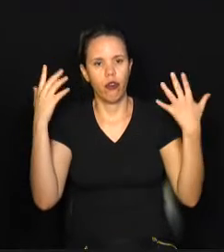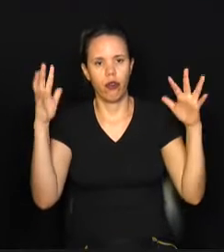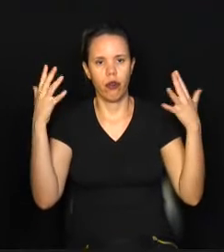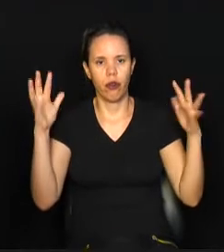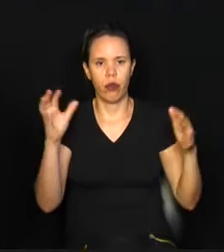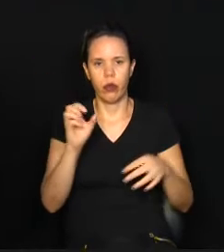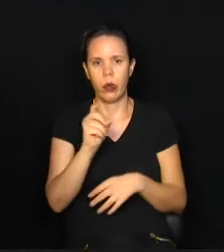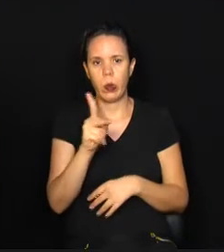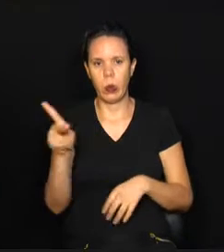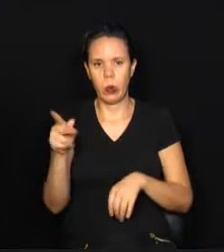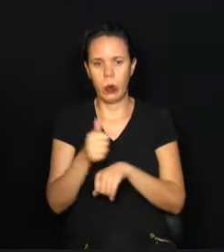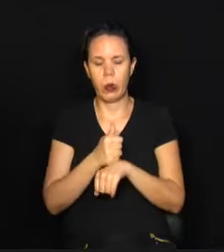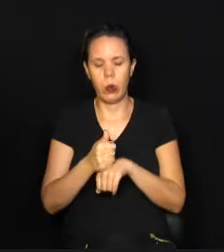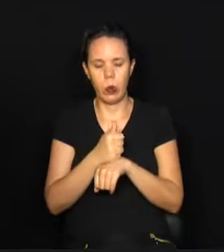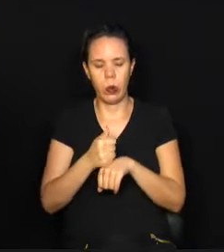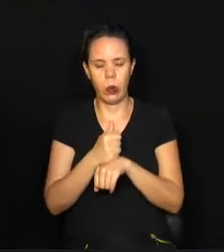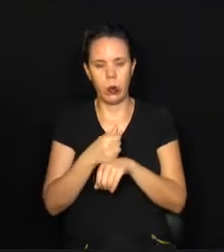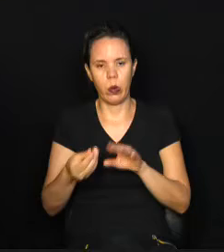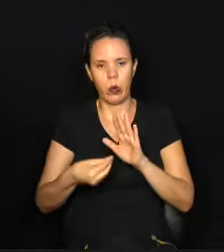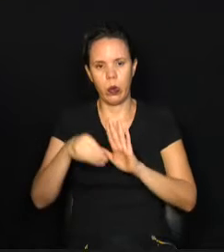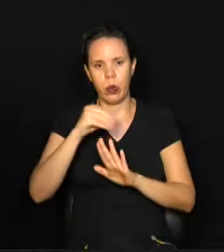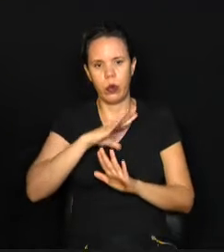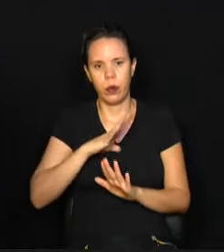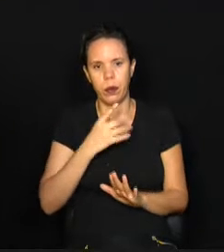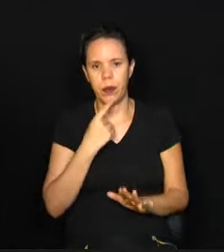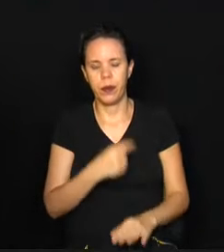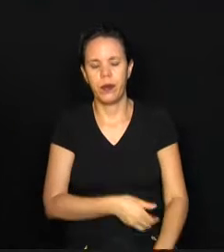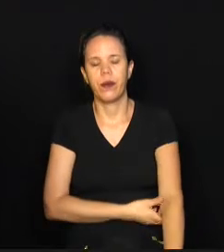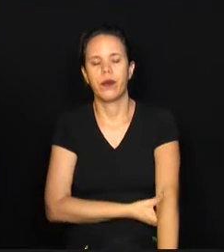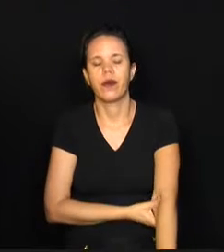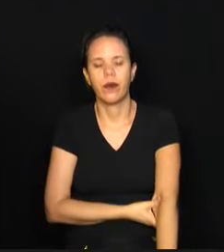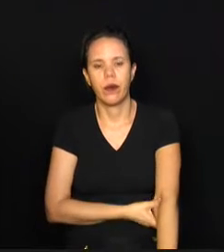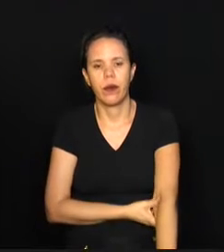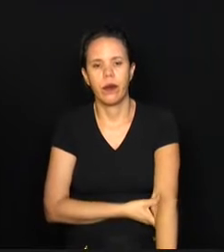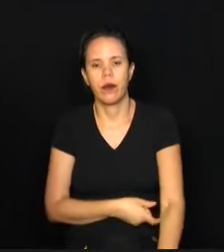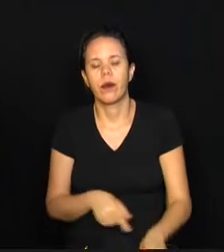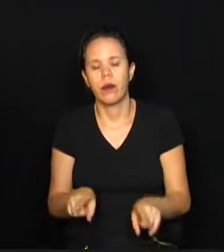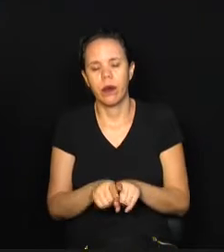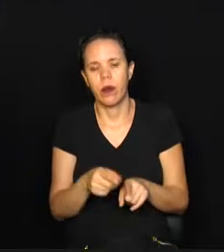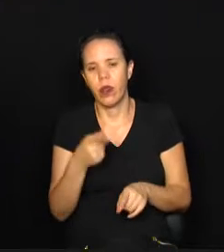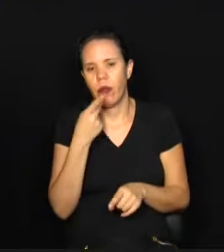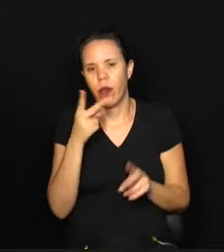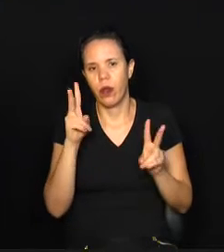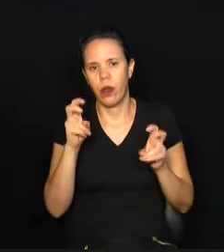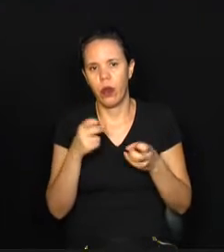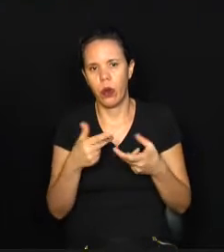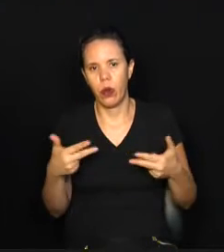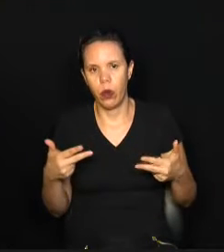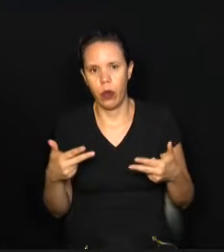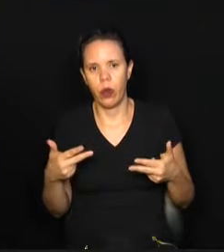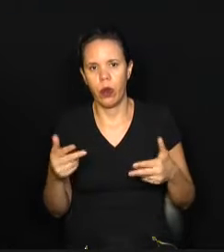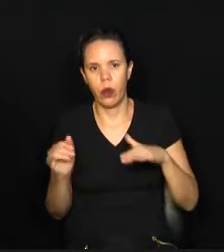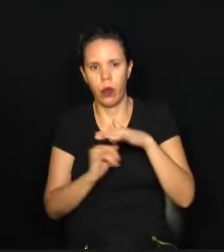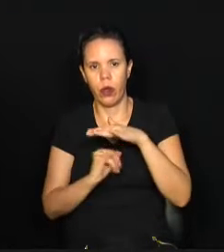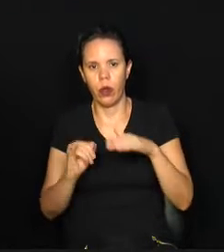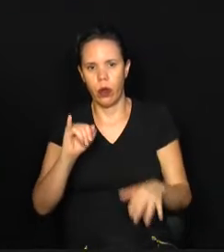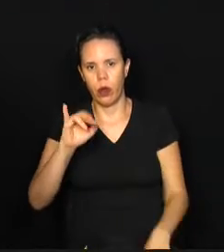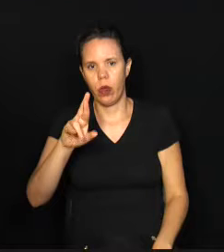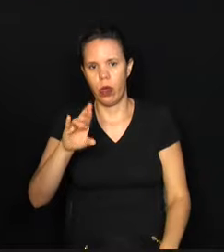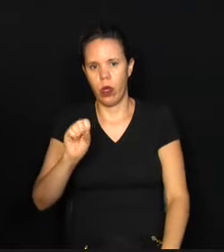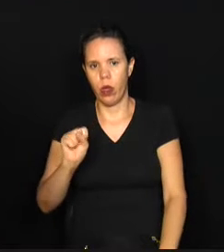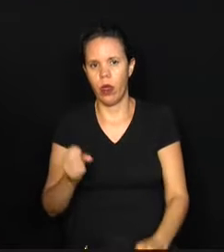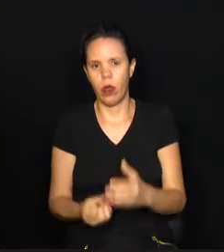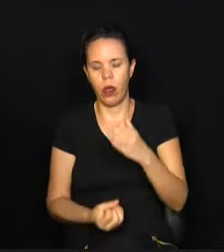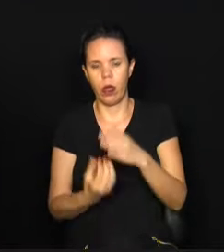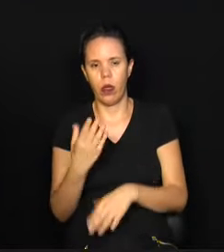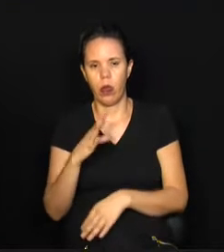optometrista no calendário oficial da cidade de Campinas, e também para ela falar do Instituto Íris, que foi criado